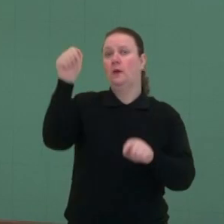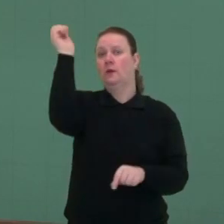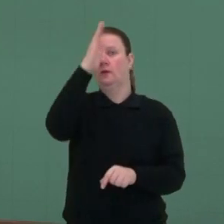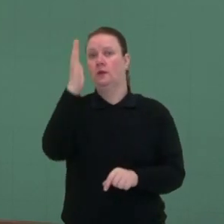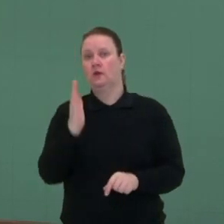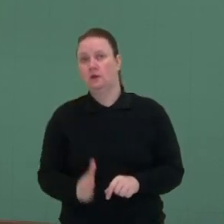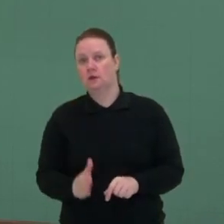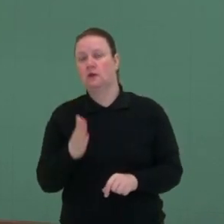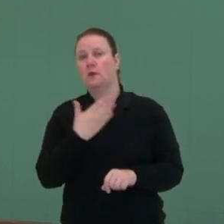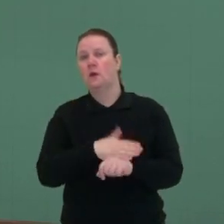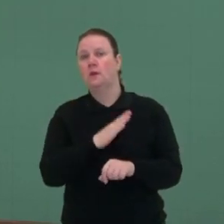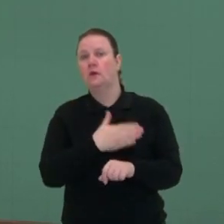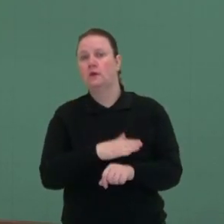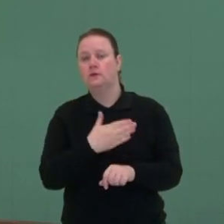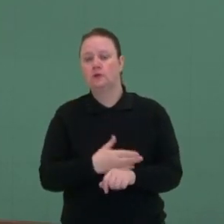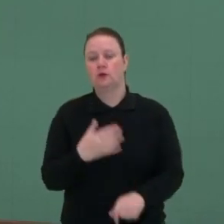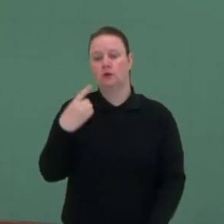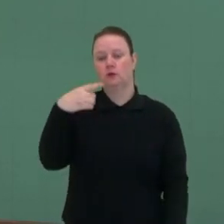de